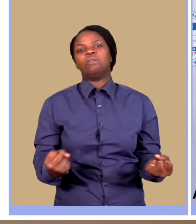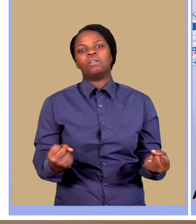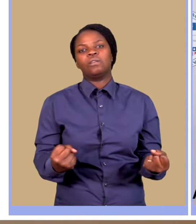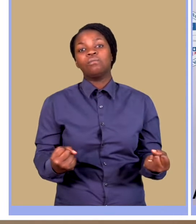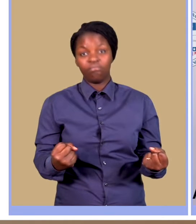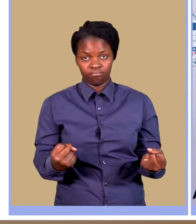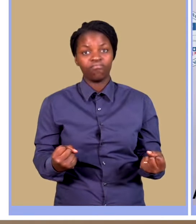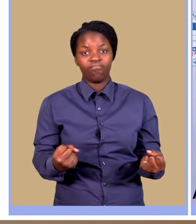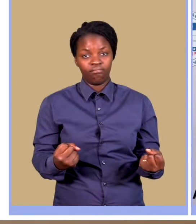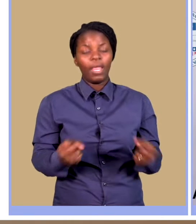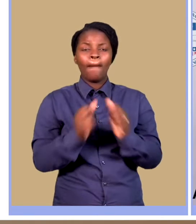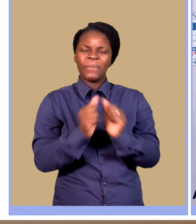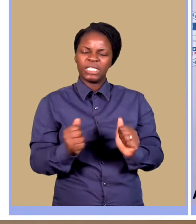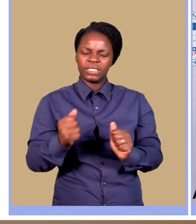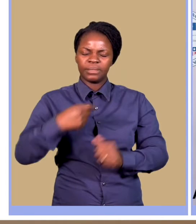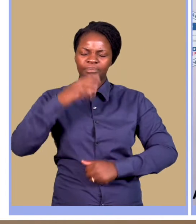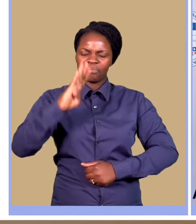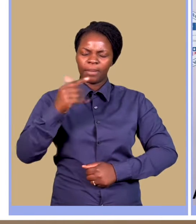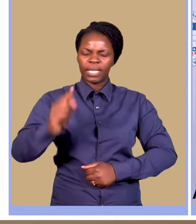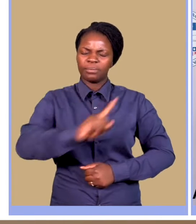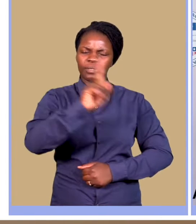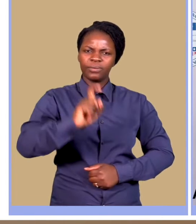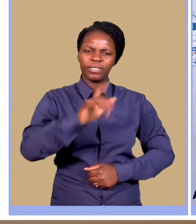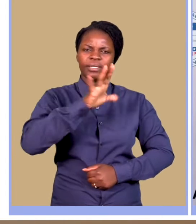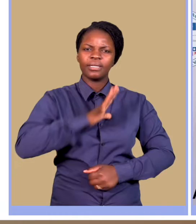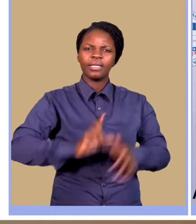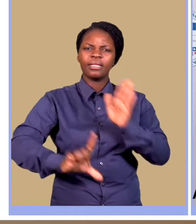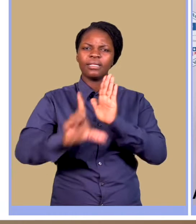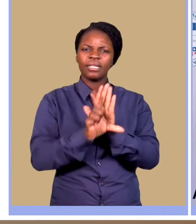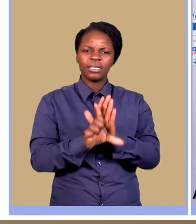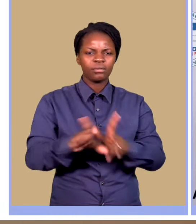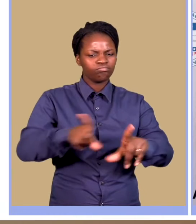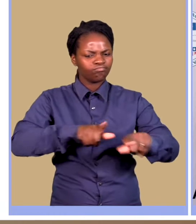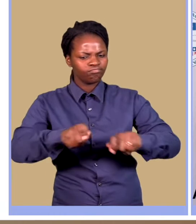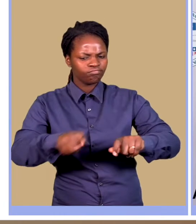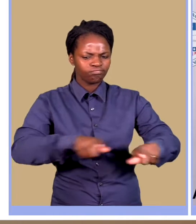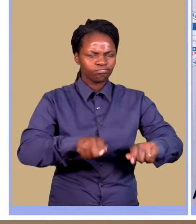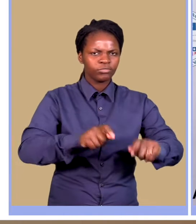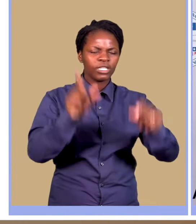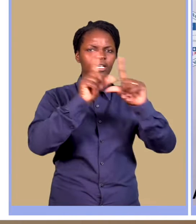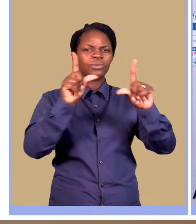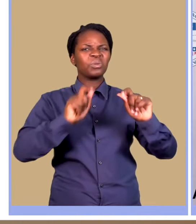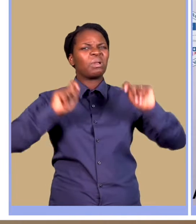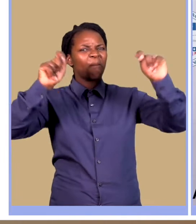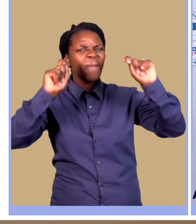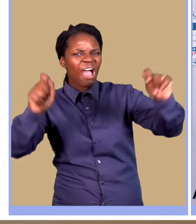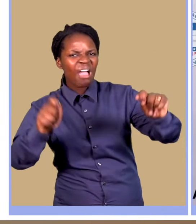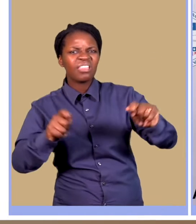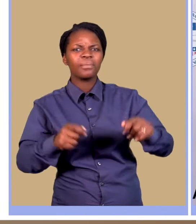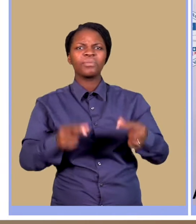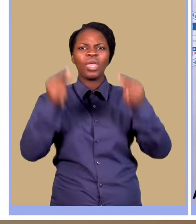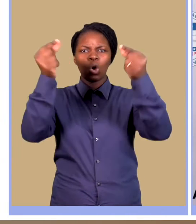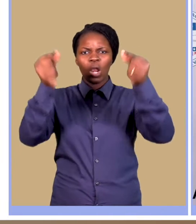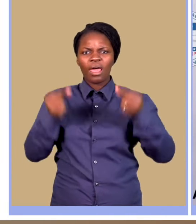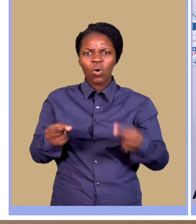dessas campanhas. Falamos de cartazes que são colados nas paredes, assim como disse o Alves.